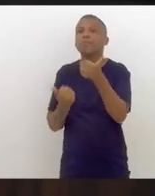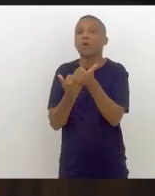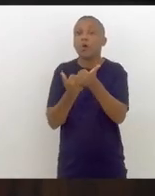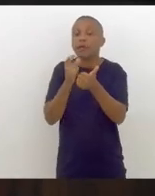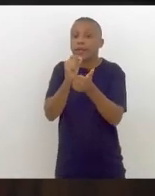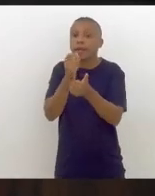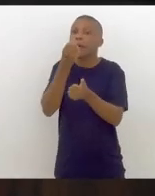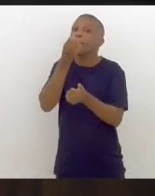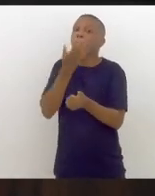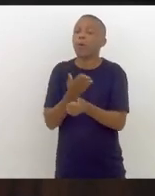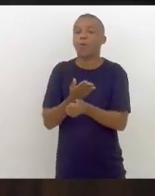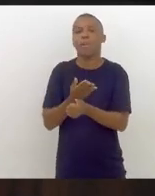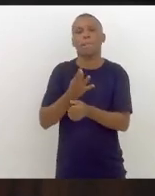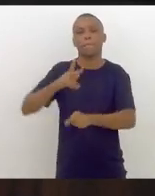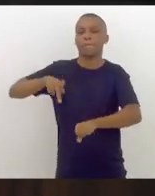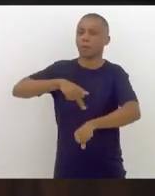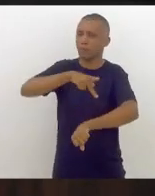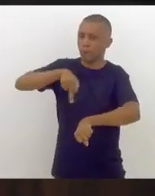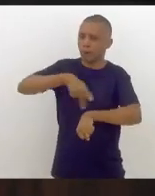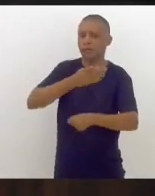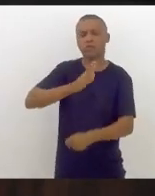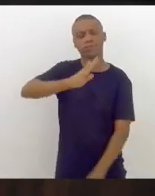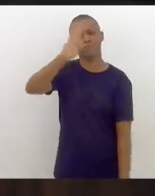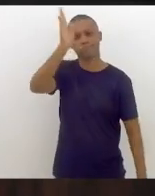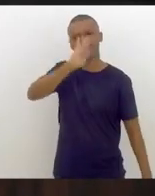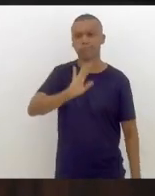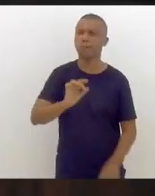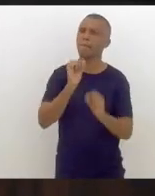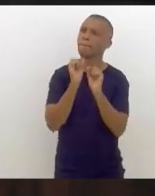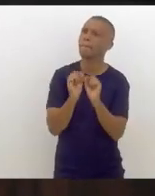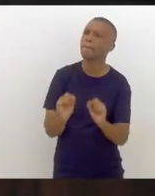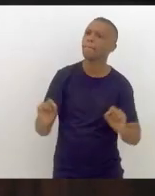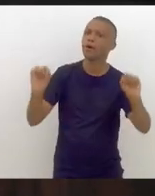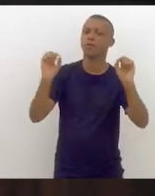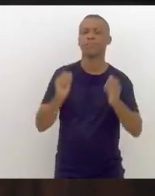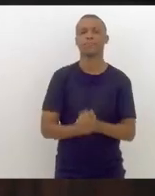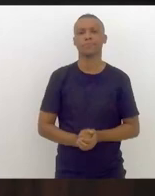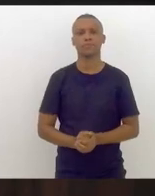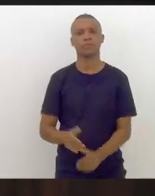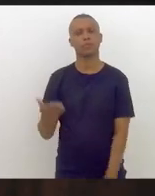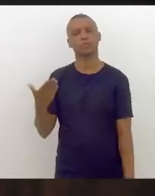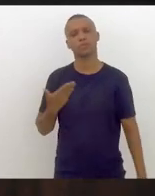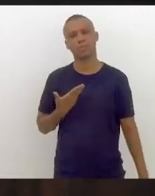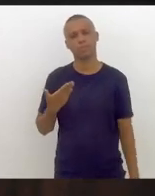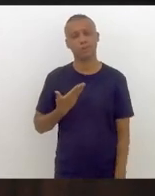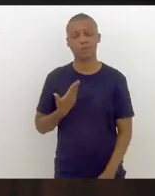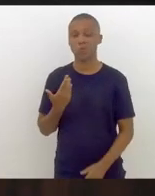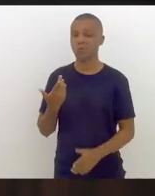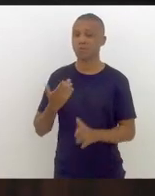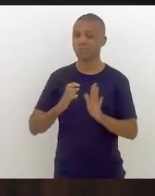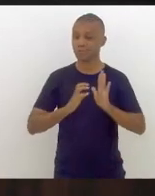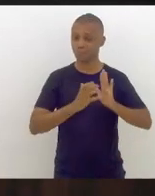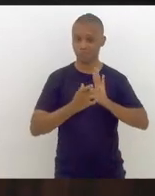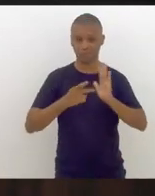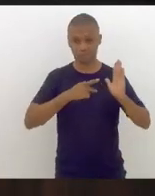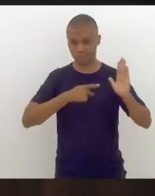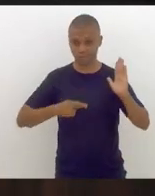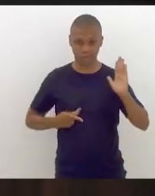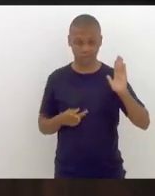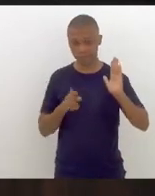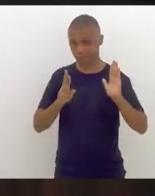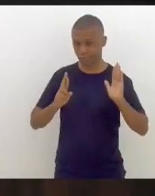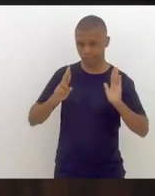benéfico para a nação daquilo que é para o povo e Como disse nosso querido Presidente Marcos Pereira sempre muito sensato